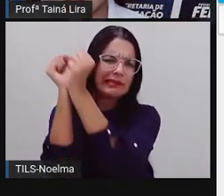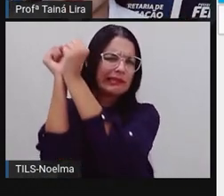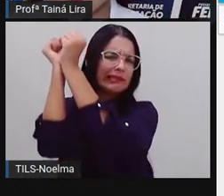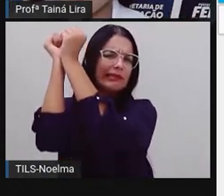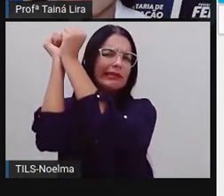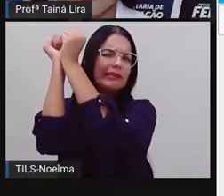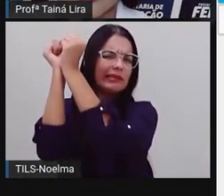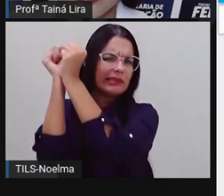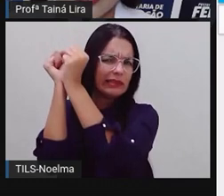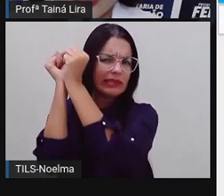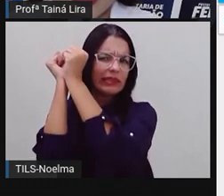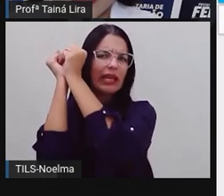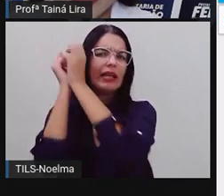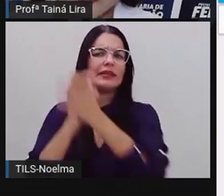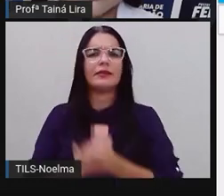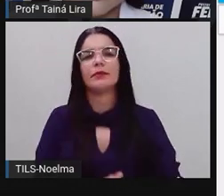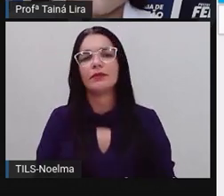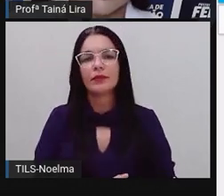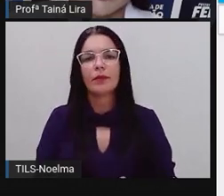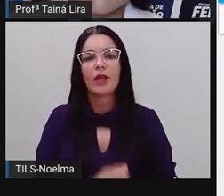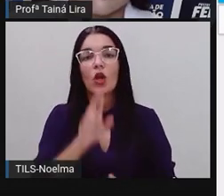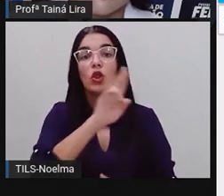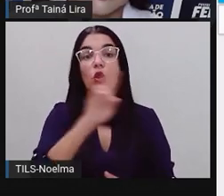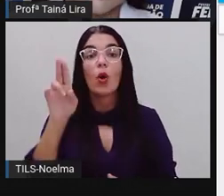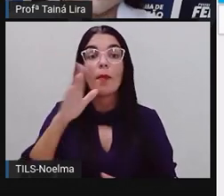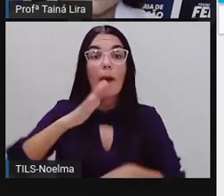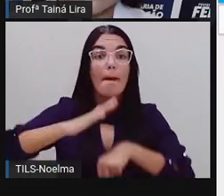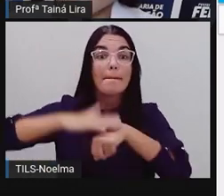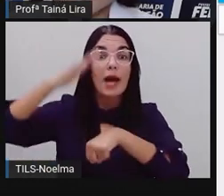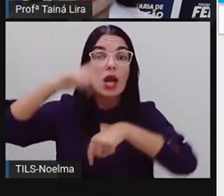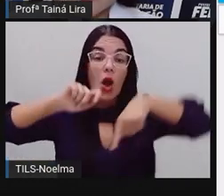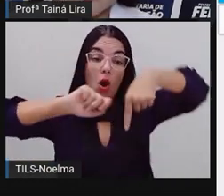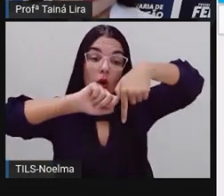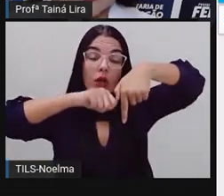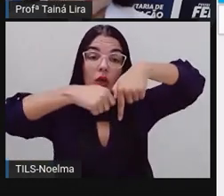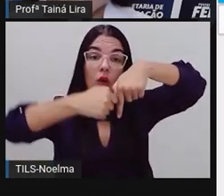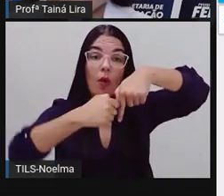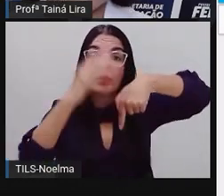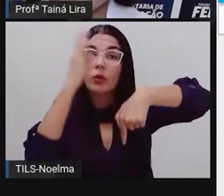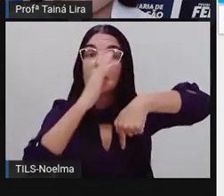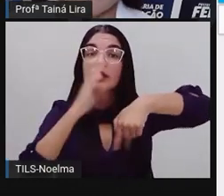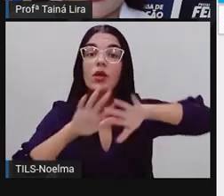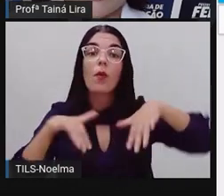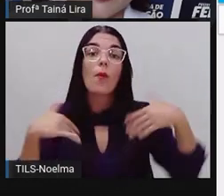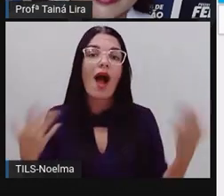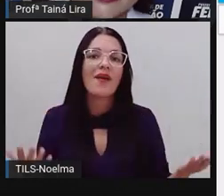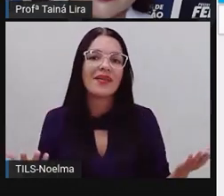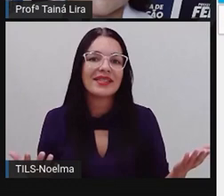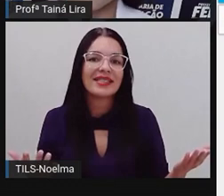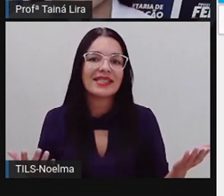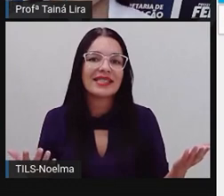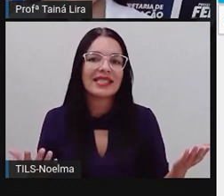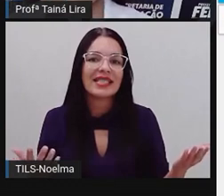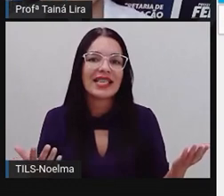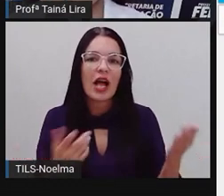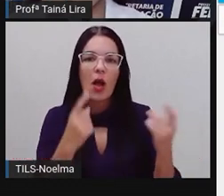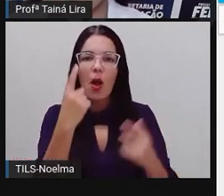vinha uma corrente dados o nome do maior quilombo do Brasil Palmeiras